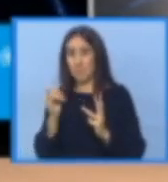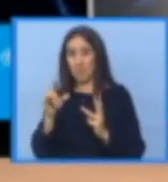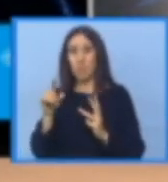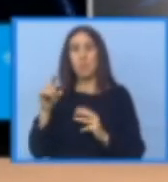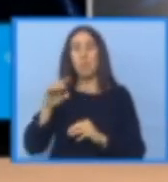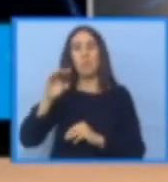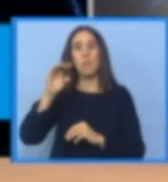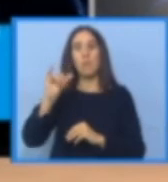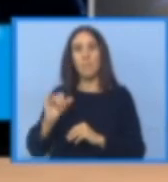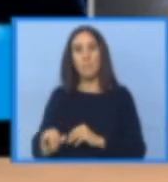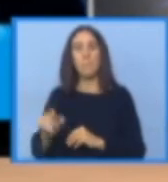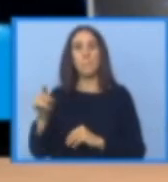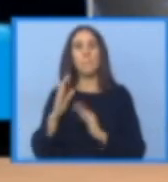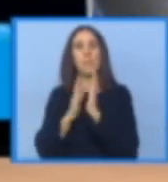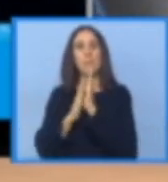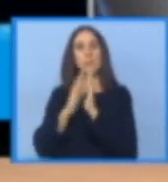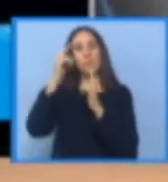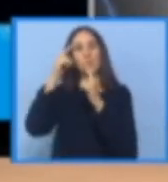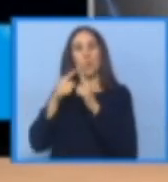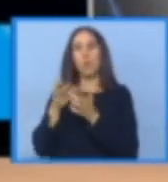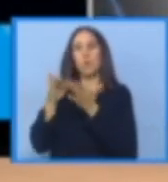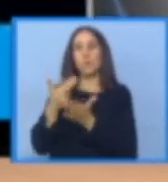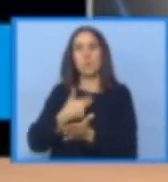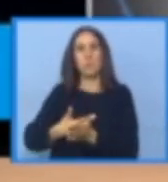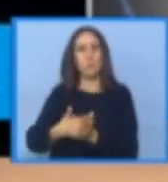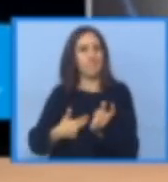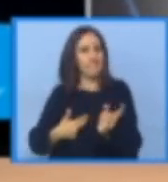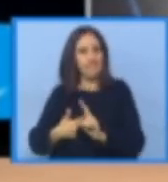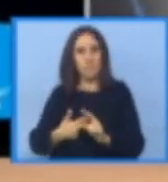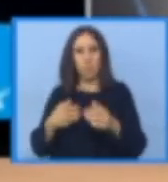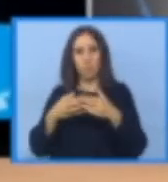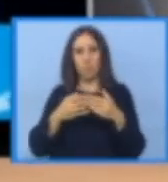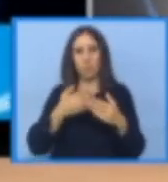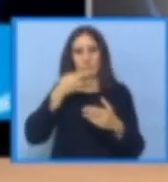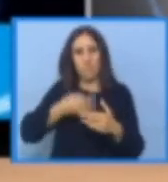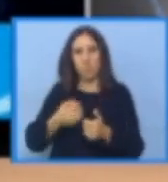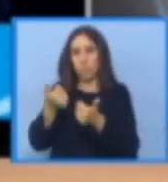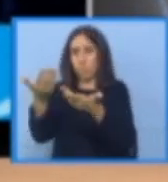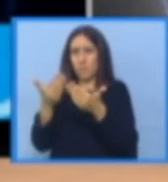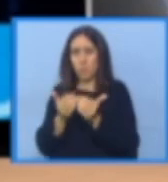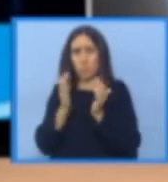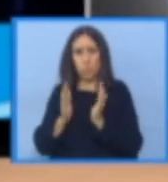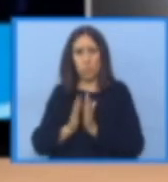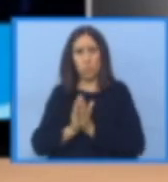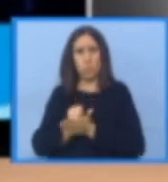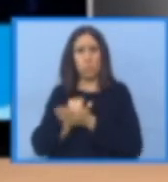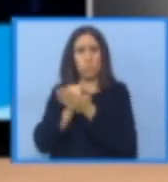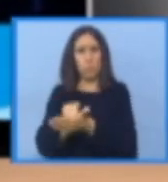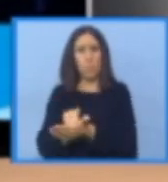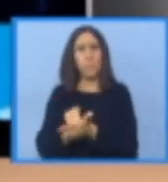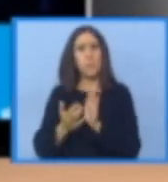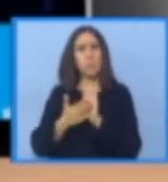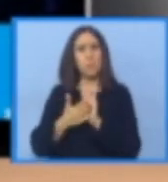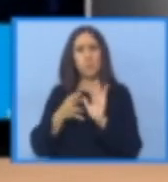se escolhe apenas para ajudar aqueles que são cristãos. Todas as comunidades são bem-vindas e todas são apoiadas. E isso é um testemunho que tem